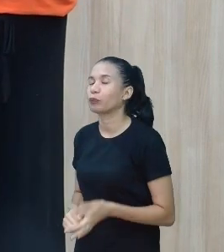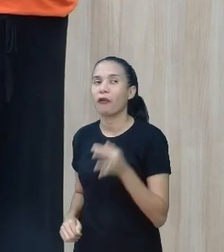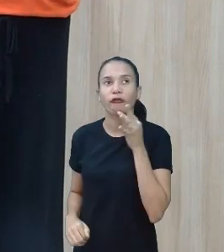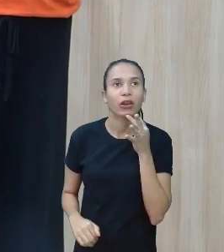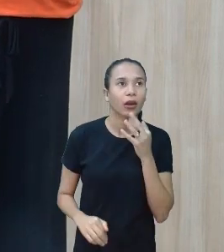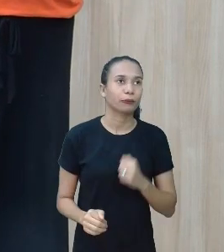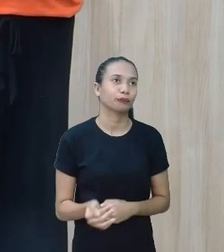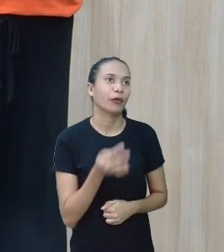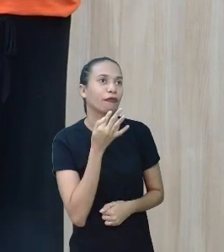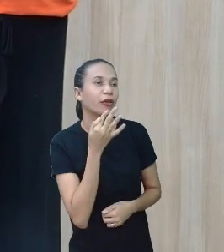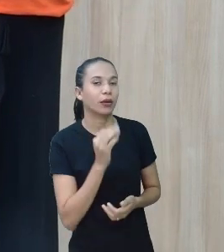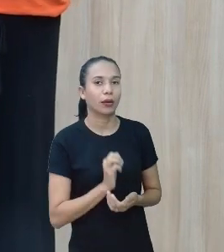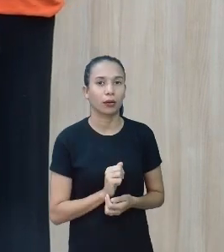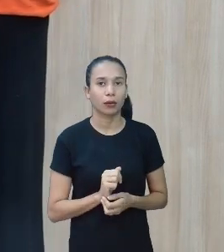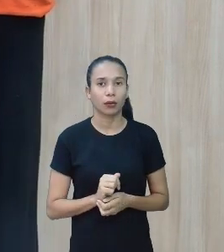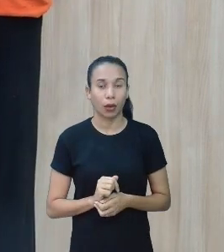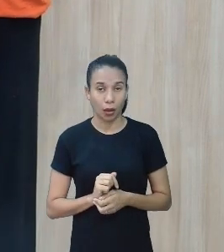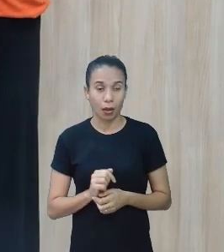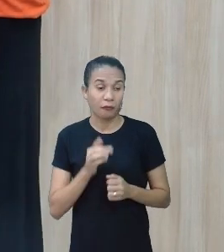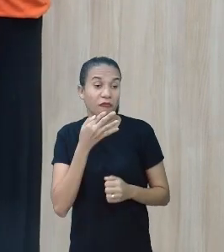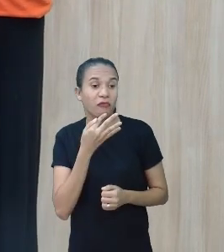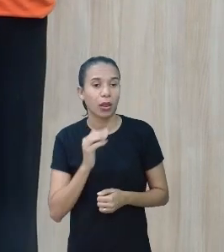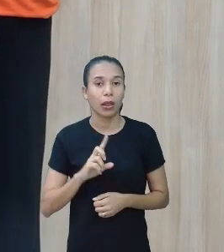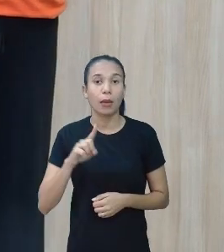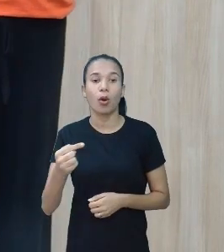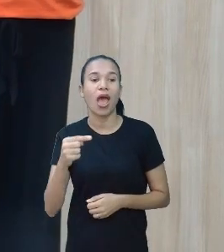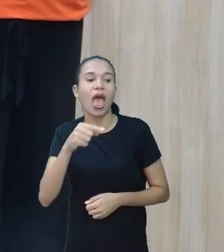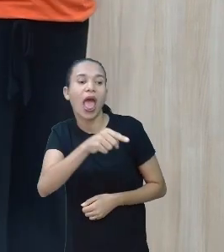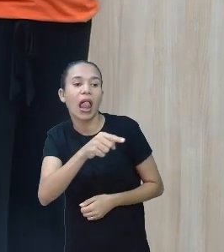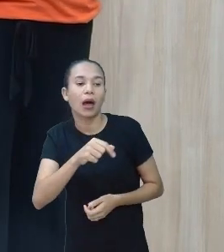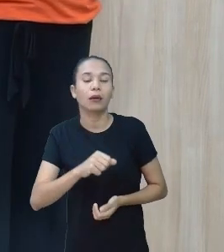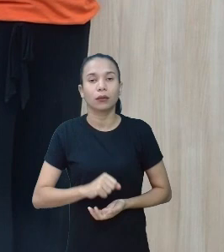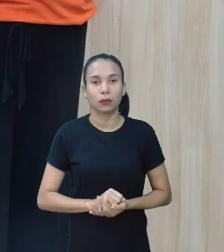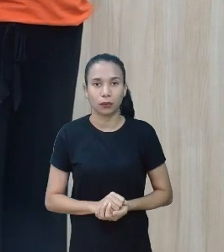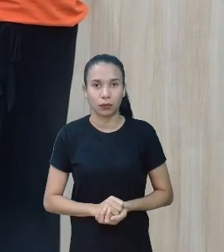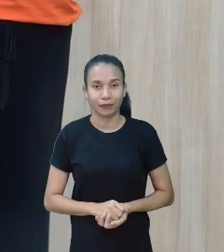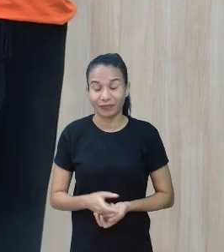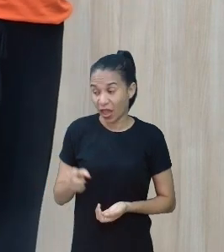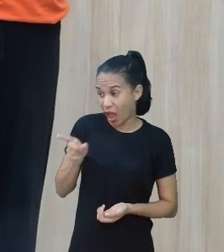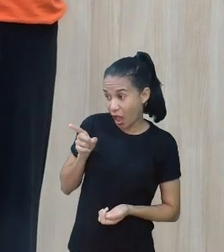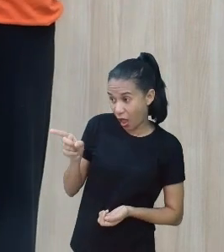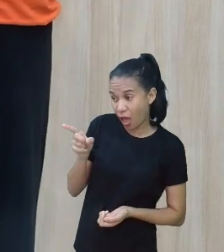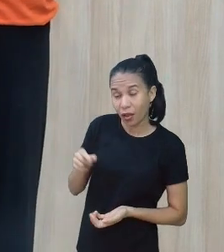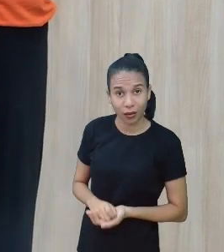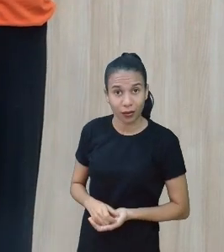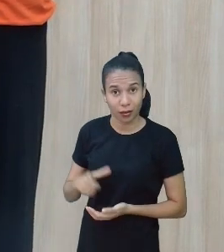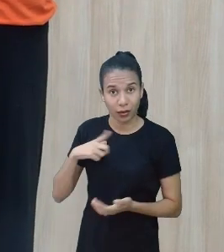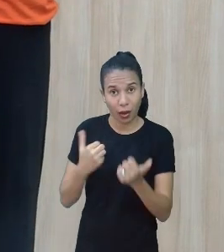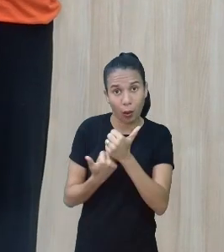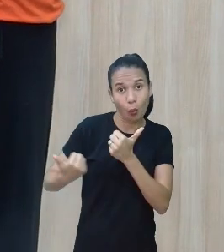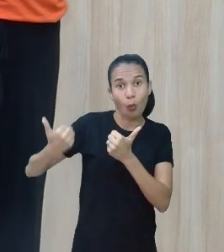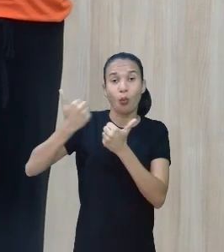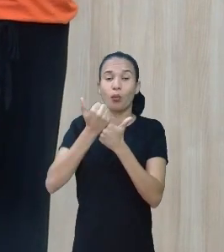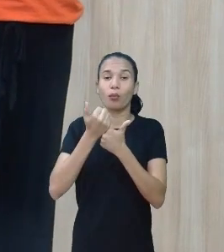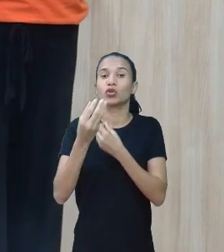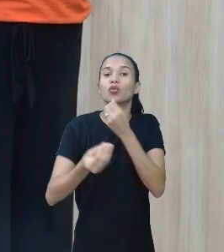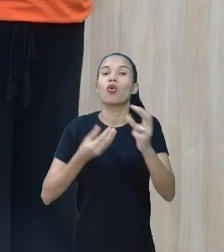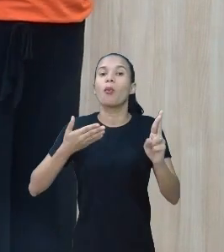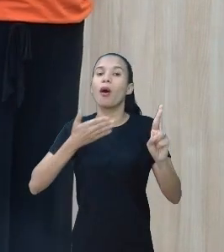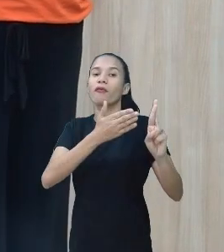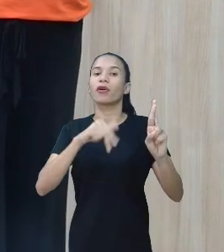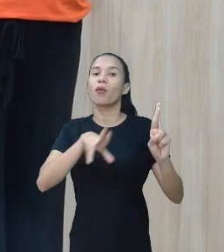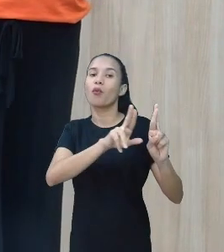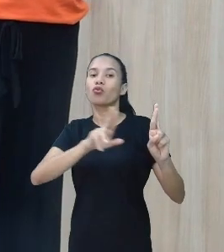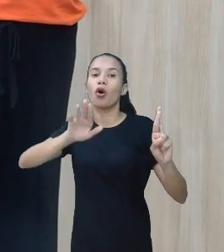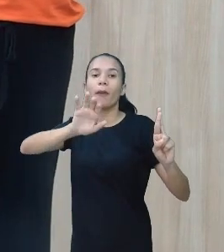dizer Fernanda e lá na frente eu dizer ela. Esse elemento de substituição, ele vai fazer essa referência ao meu